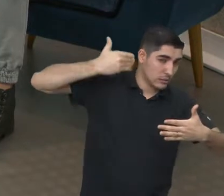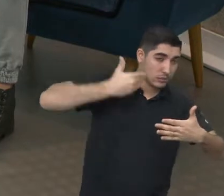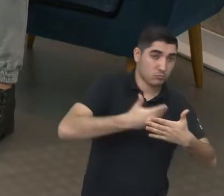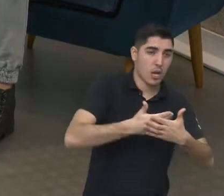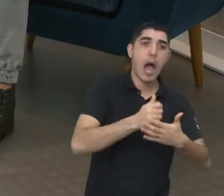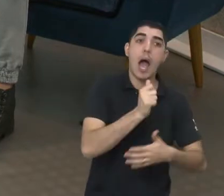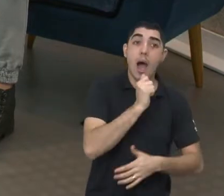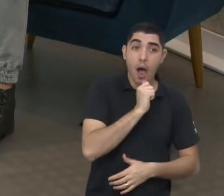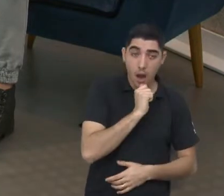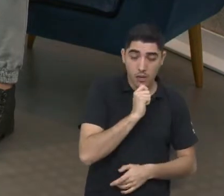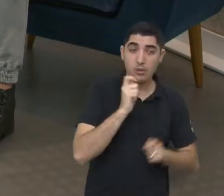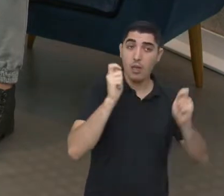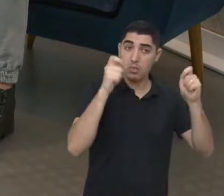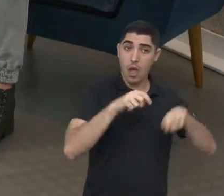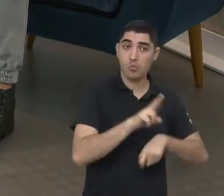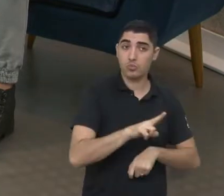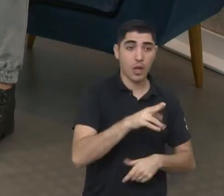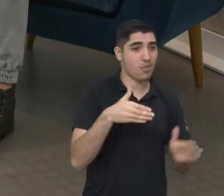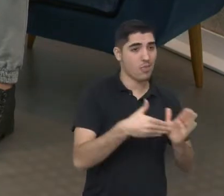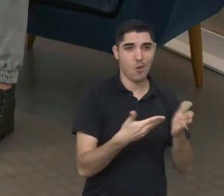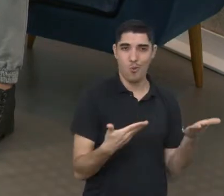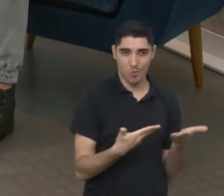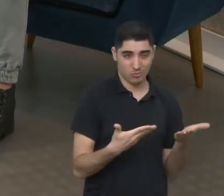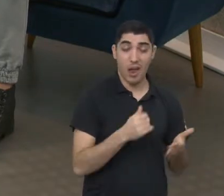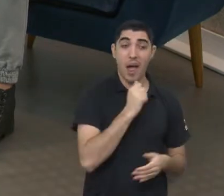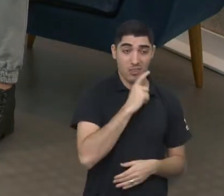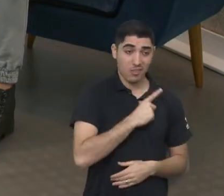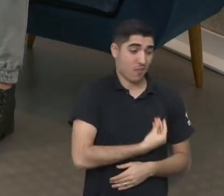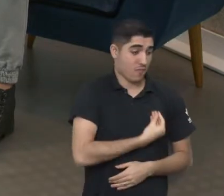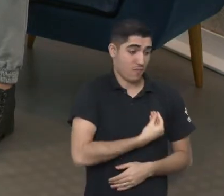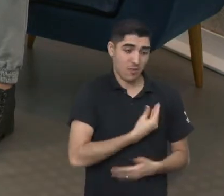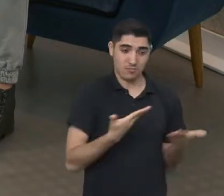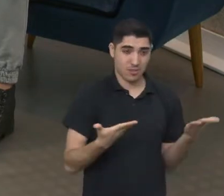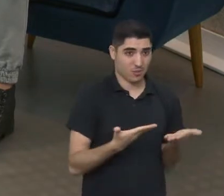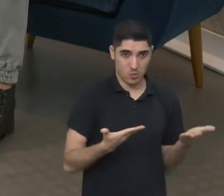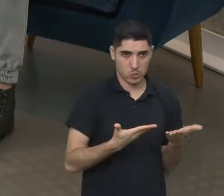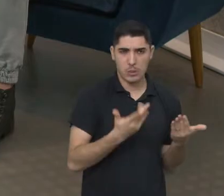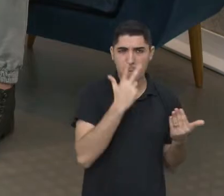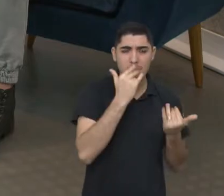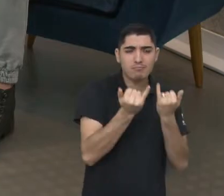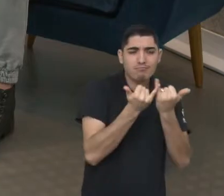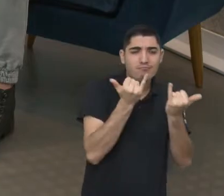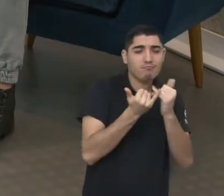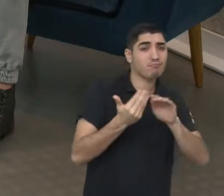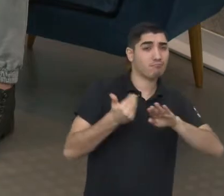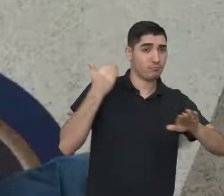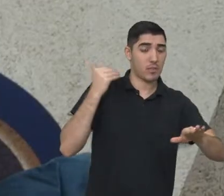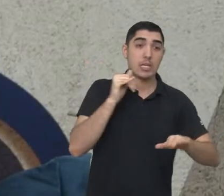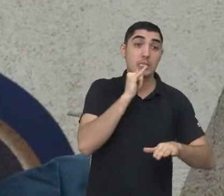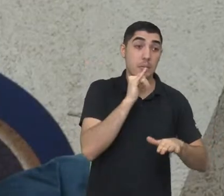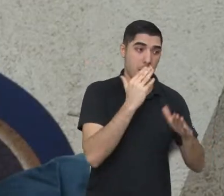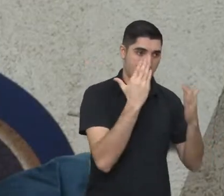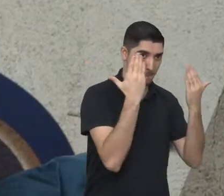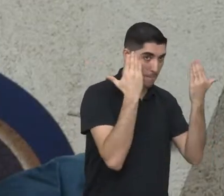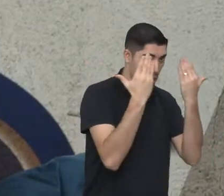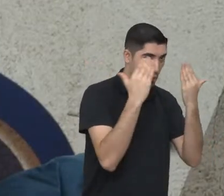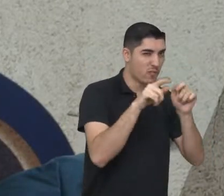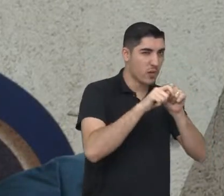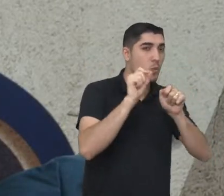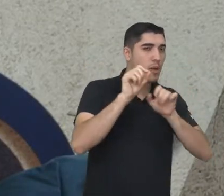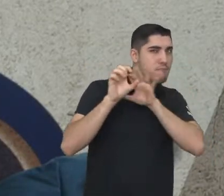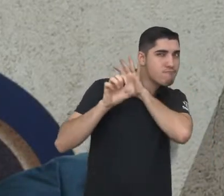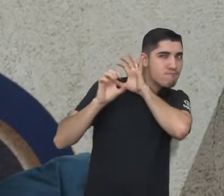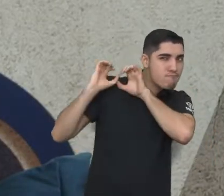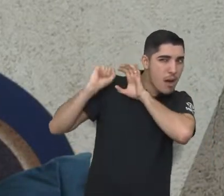atrás, são válidos no presente, né? Ainda estão presentes na nossa realidade algumas coisas parecidas. Então a psicologia pega esses